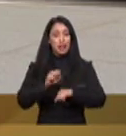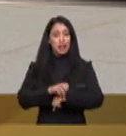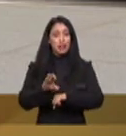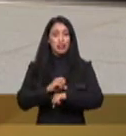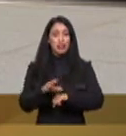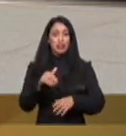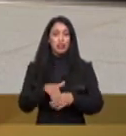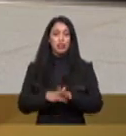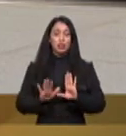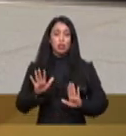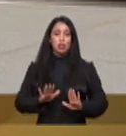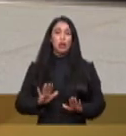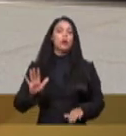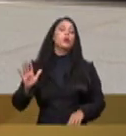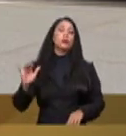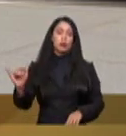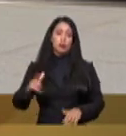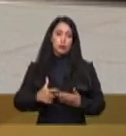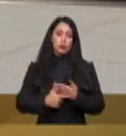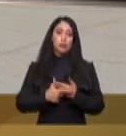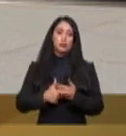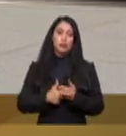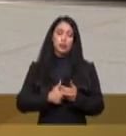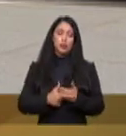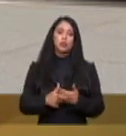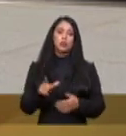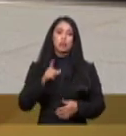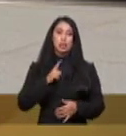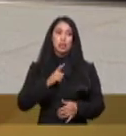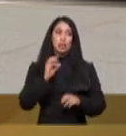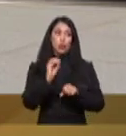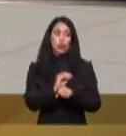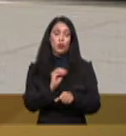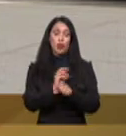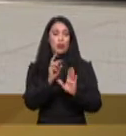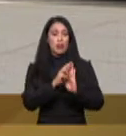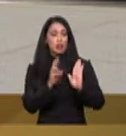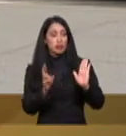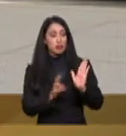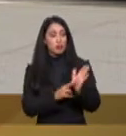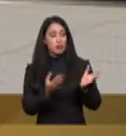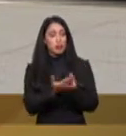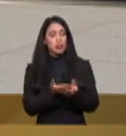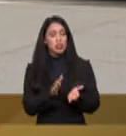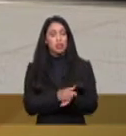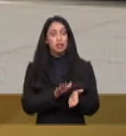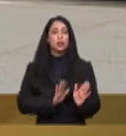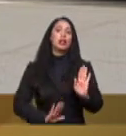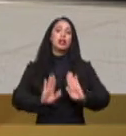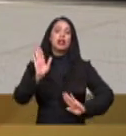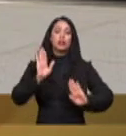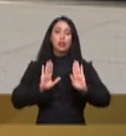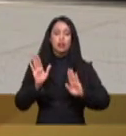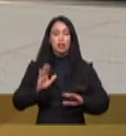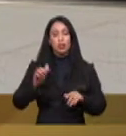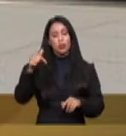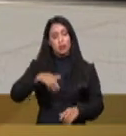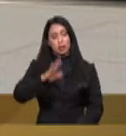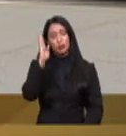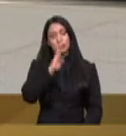nobre e importante papel e a sua razão de existir, de zelar pela regularidade do processo eleitoral brasileiro.